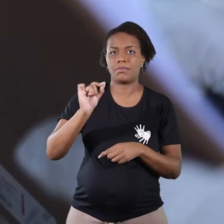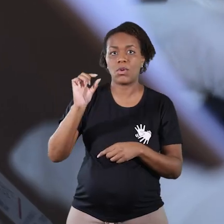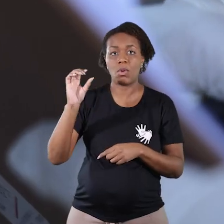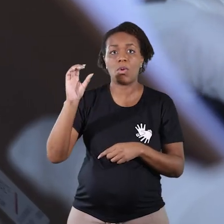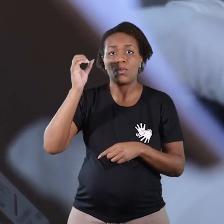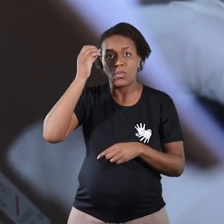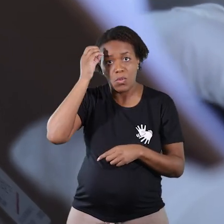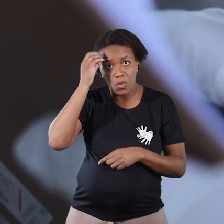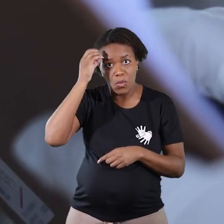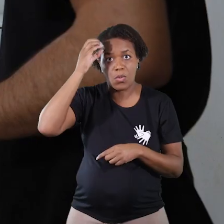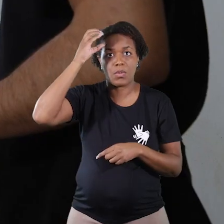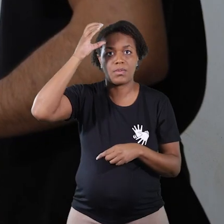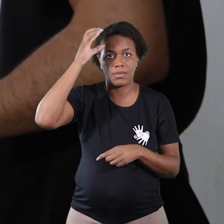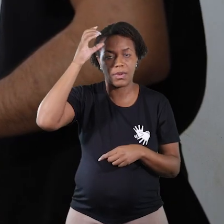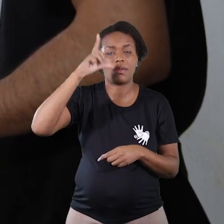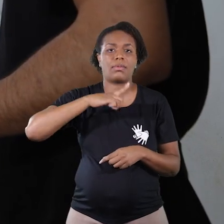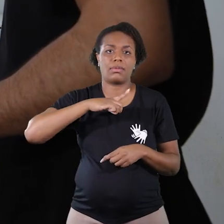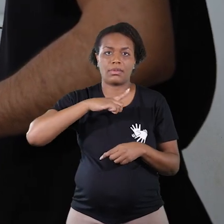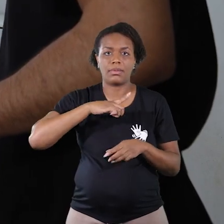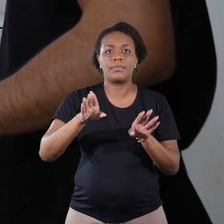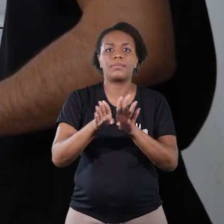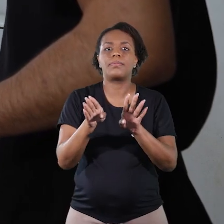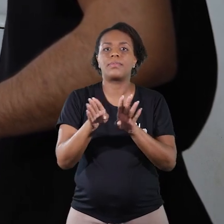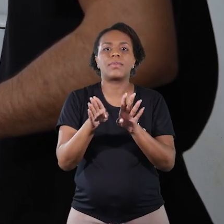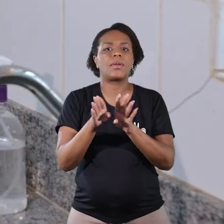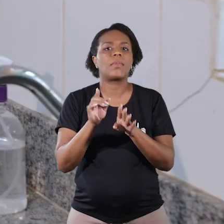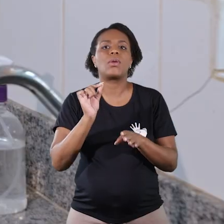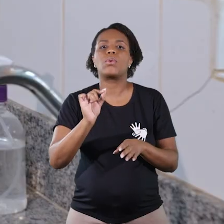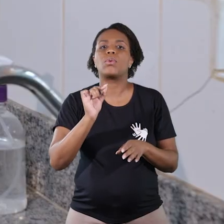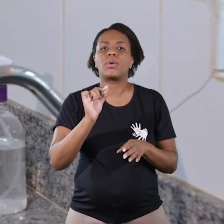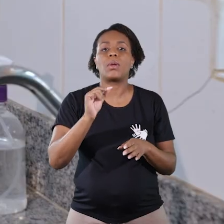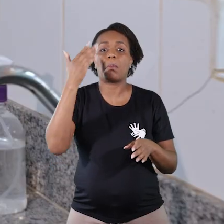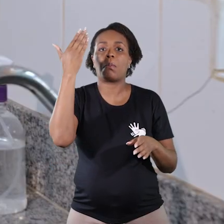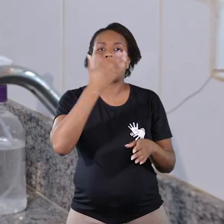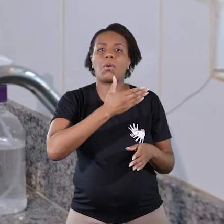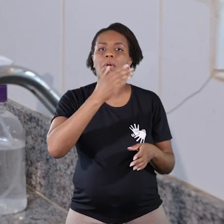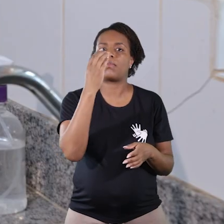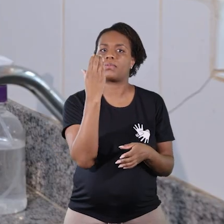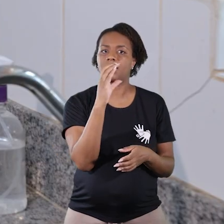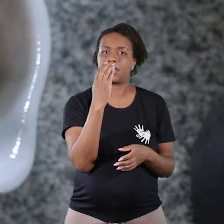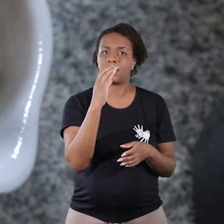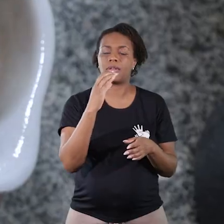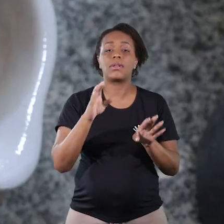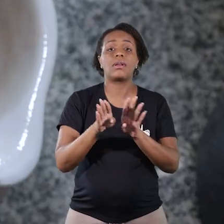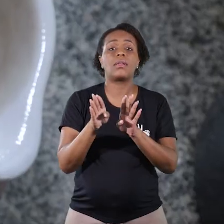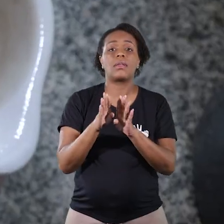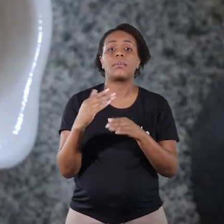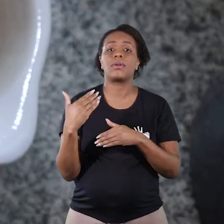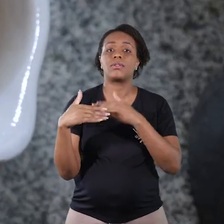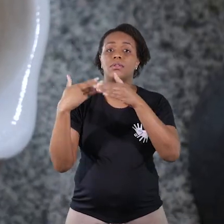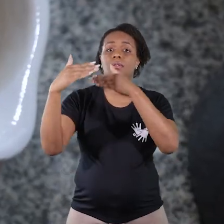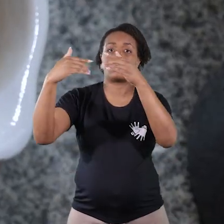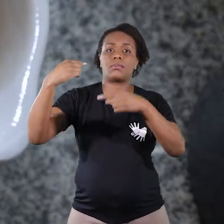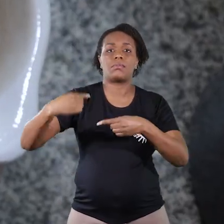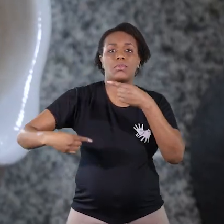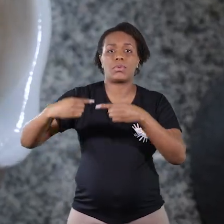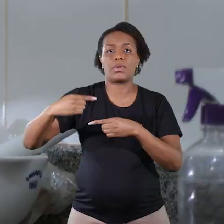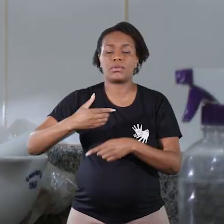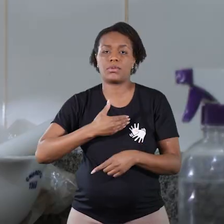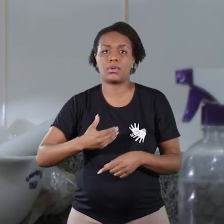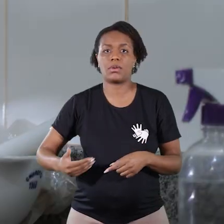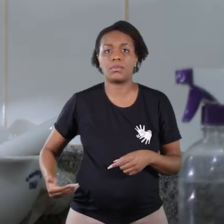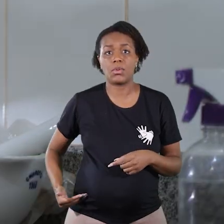o conhecimento gerado, os fatos científicos e o desenvolvimento de